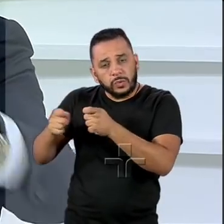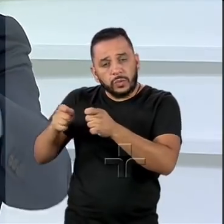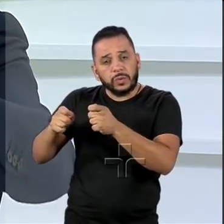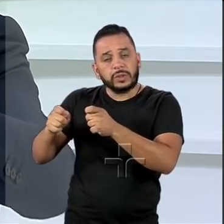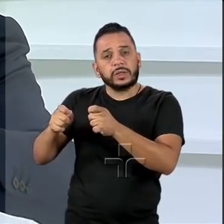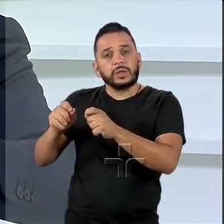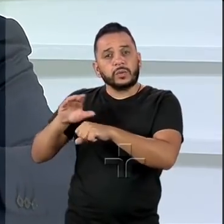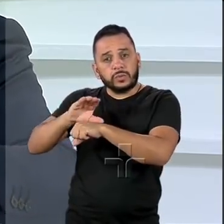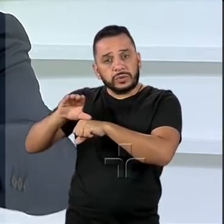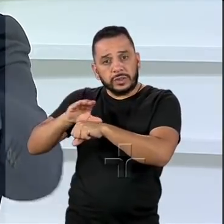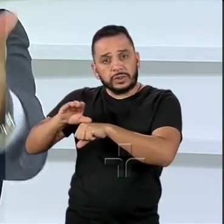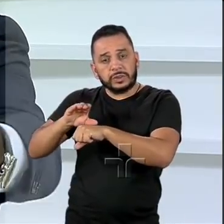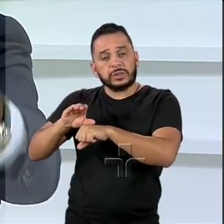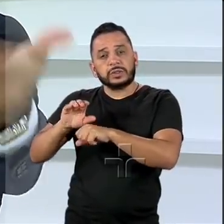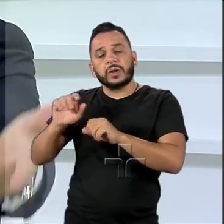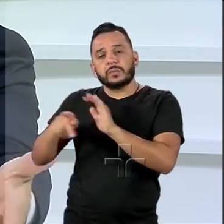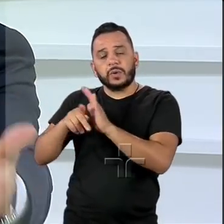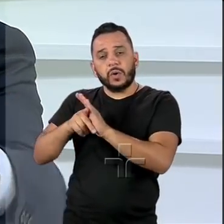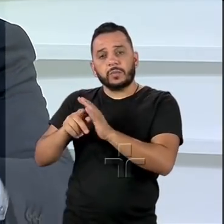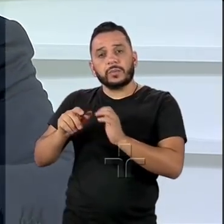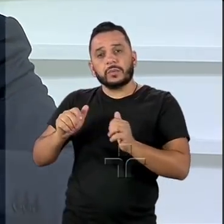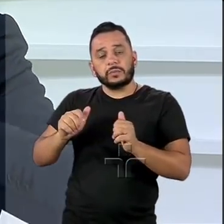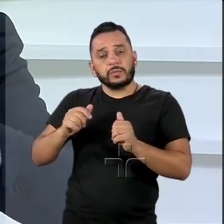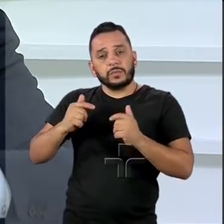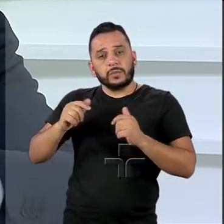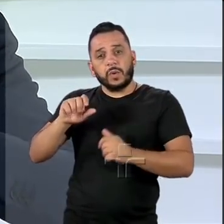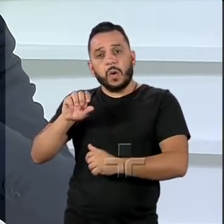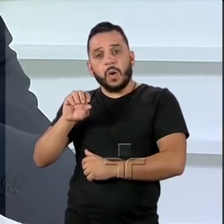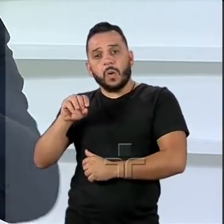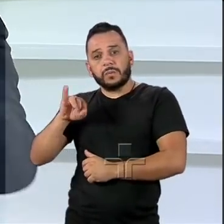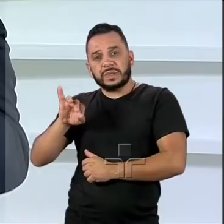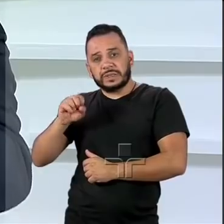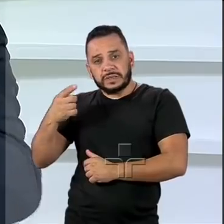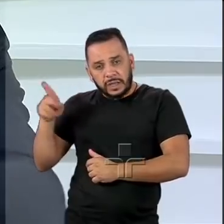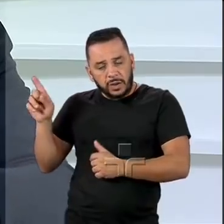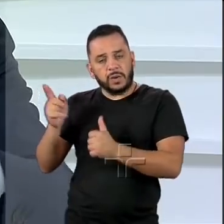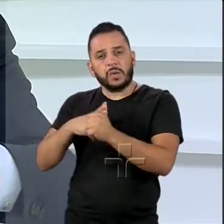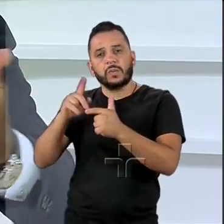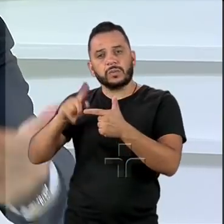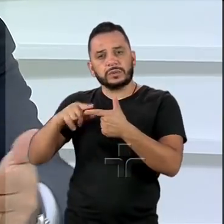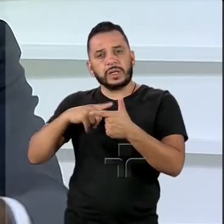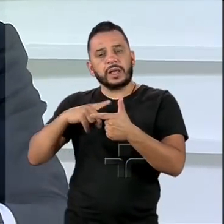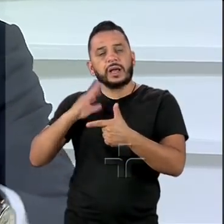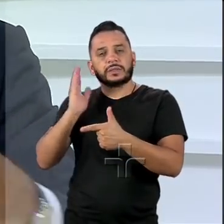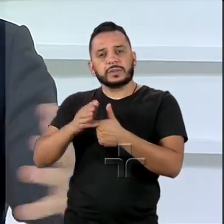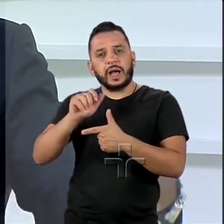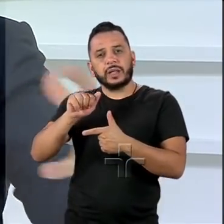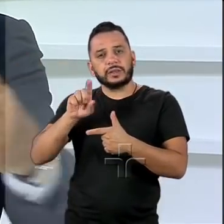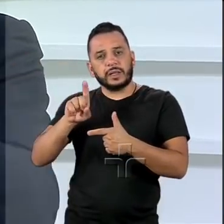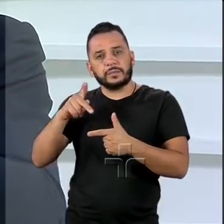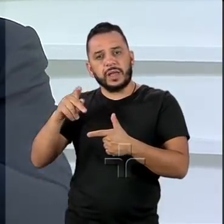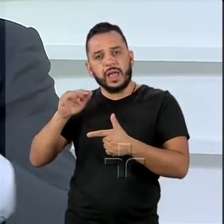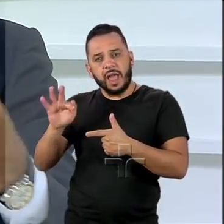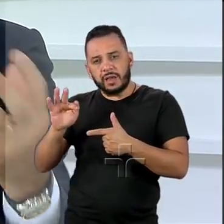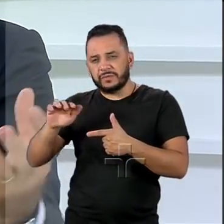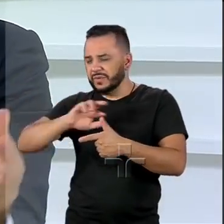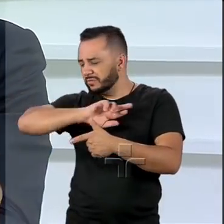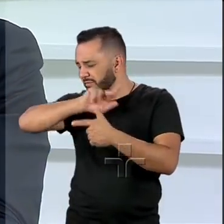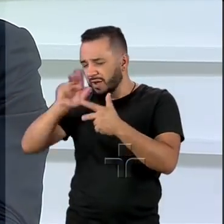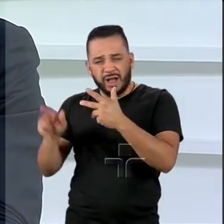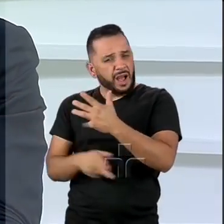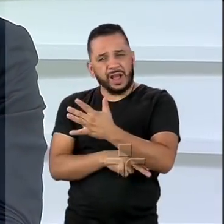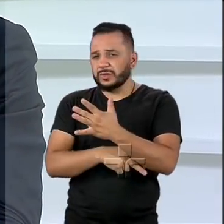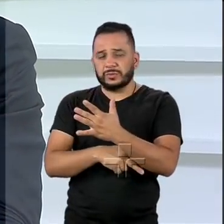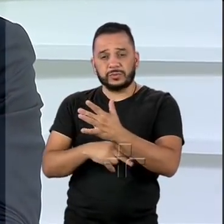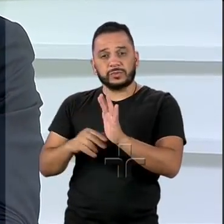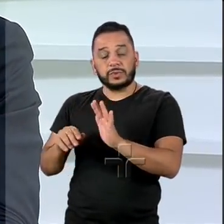diretas, ações declaratórias de constitucionalidade, as ações da DPF. Então, tudo isso converteu o